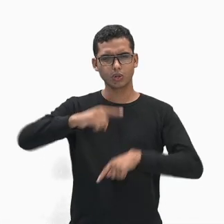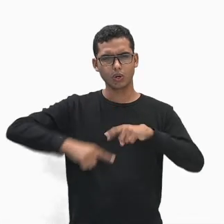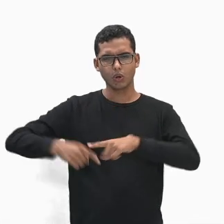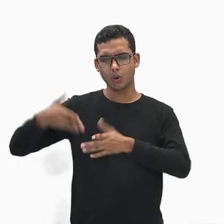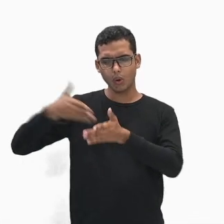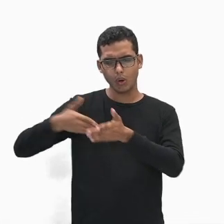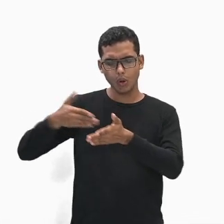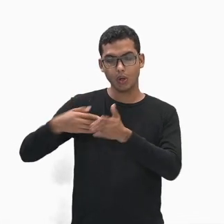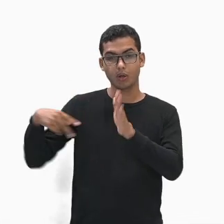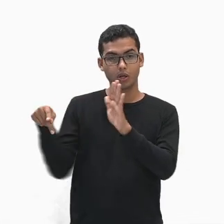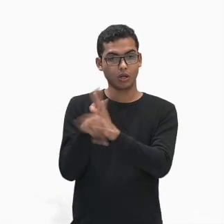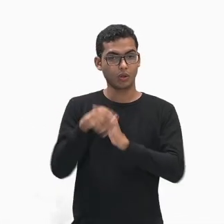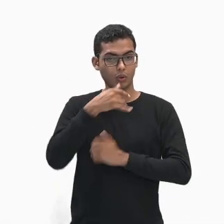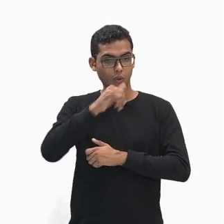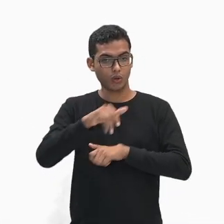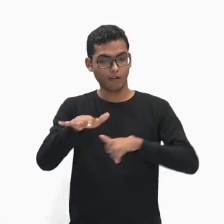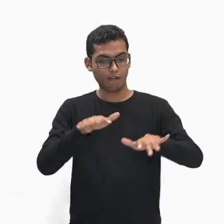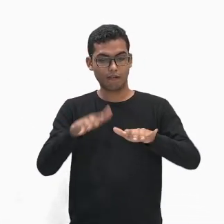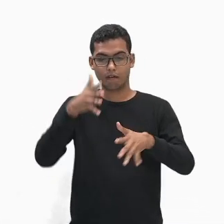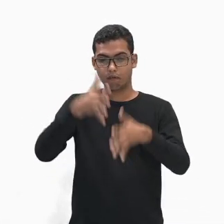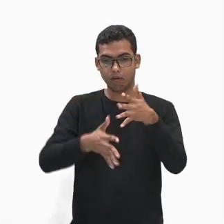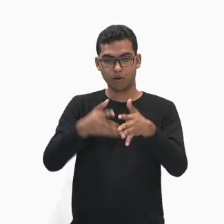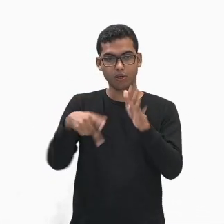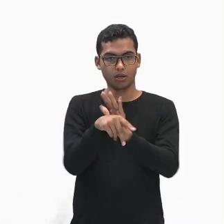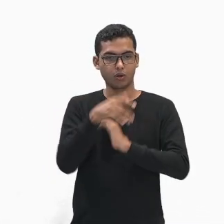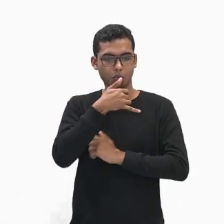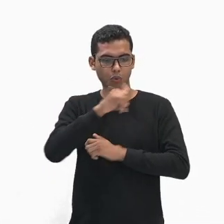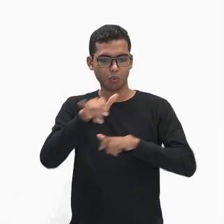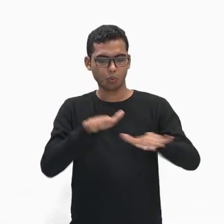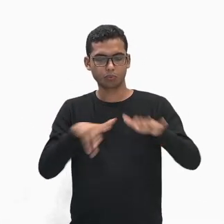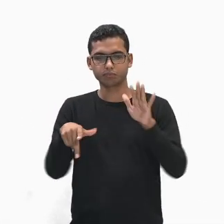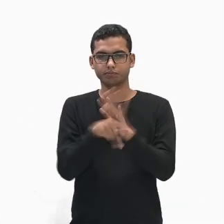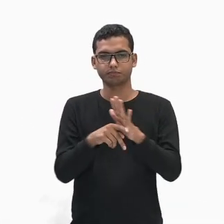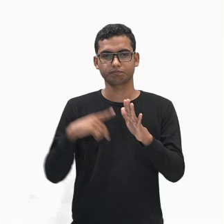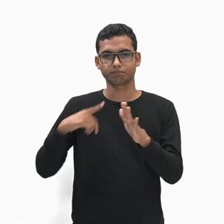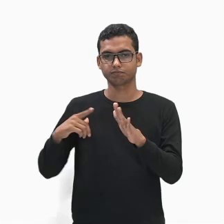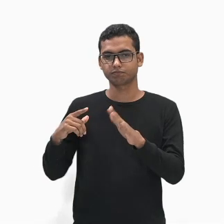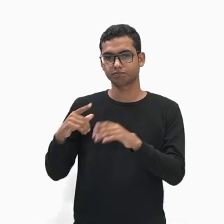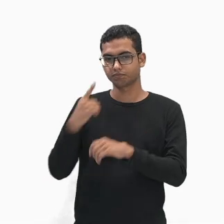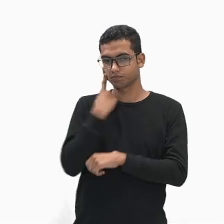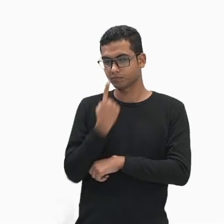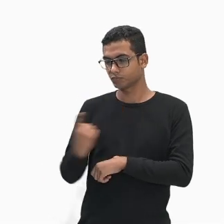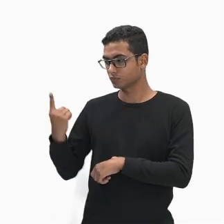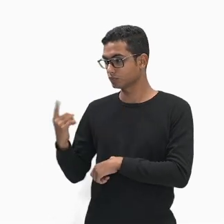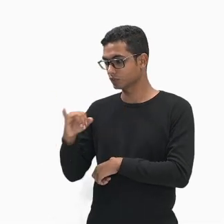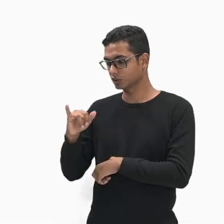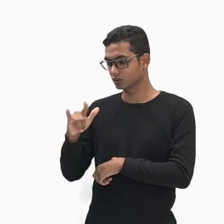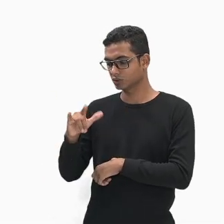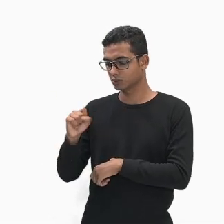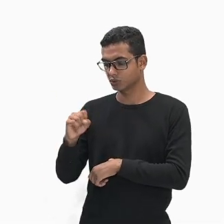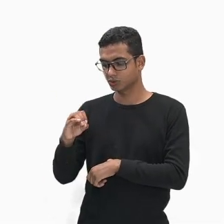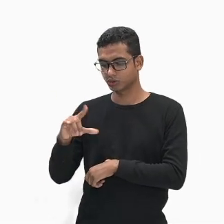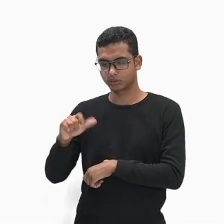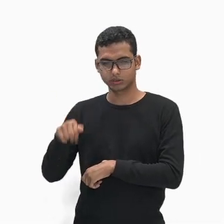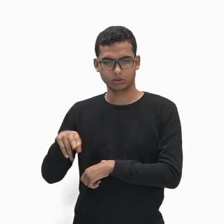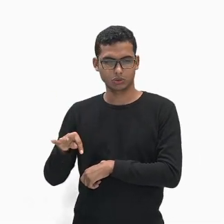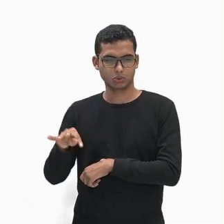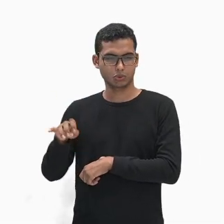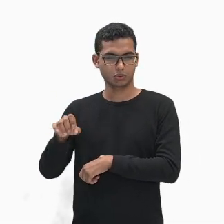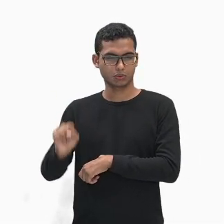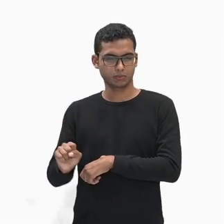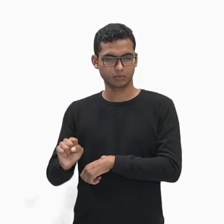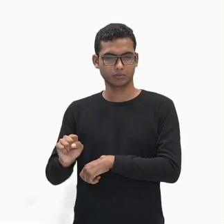cargas elétricas. Em isolantes, os elétrons estão